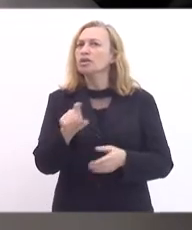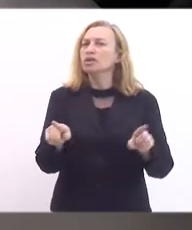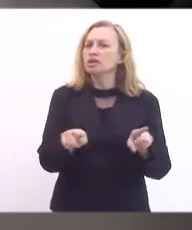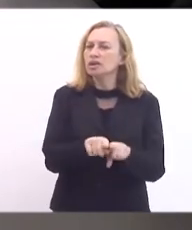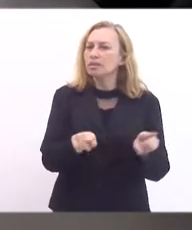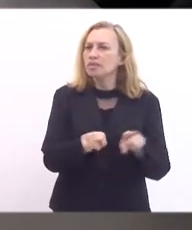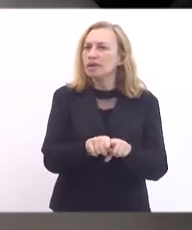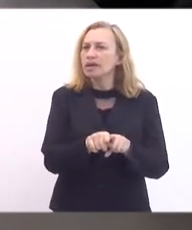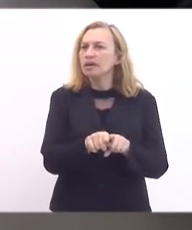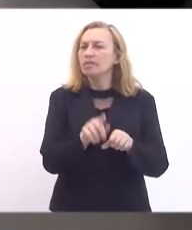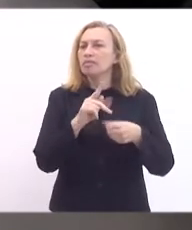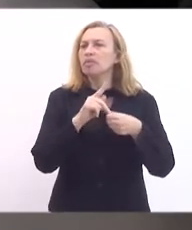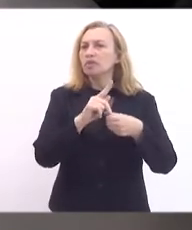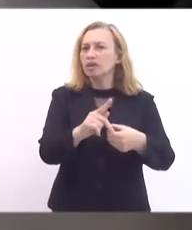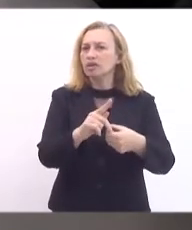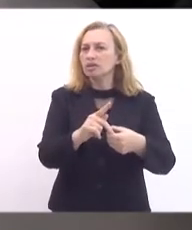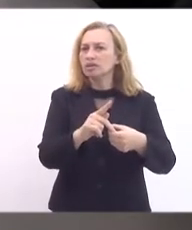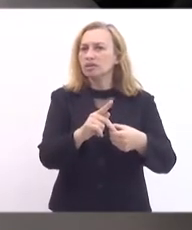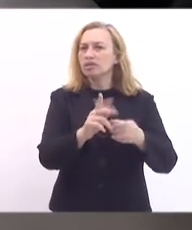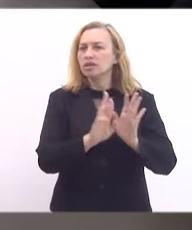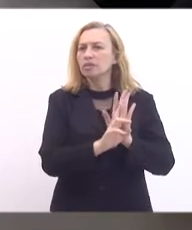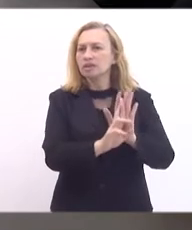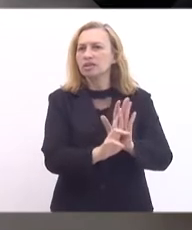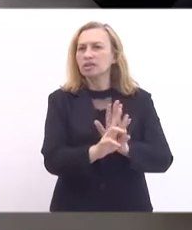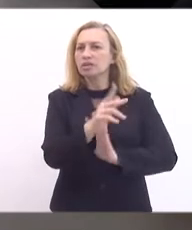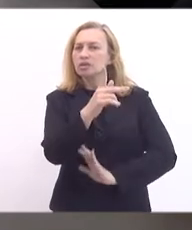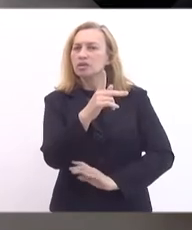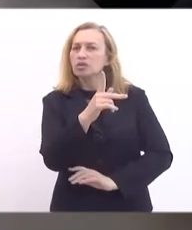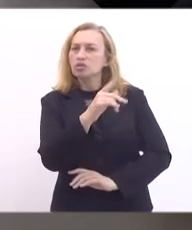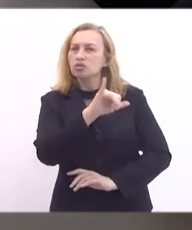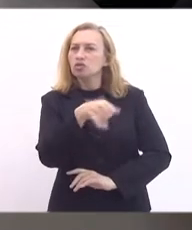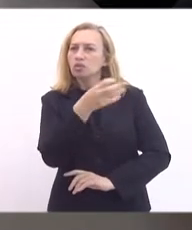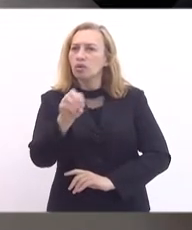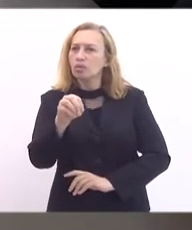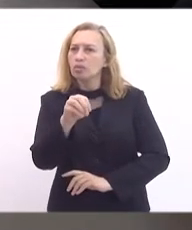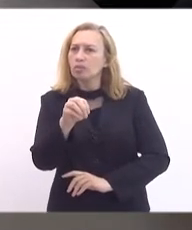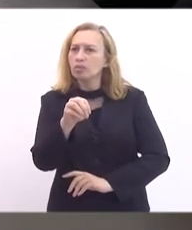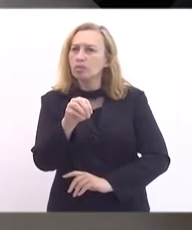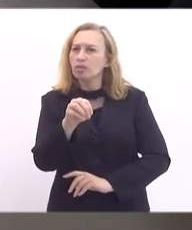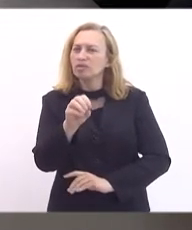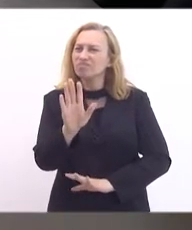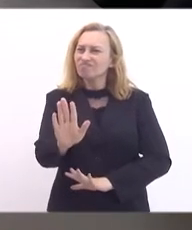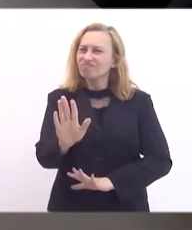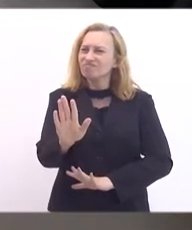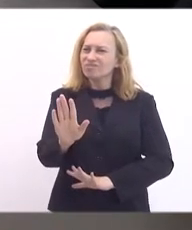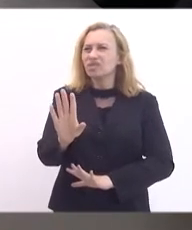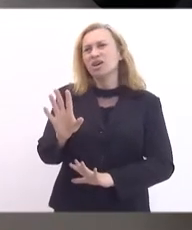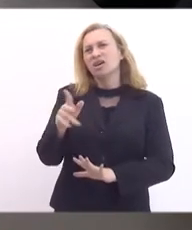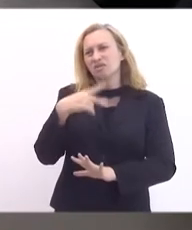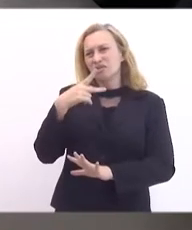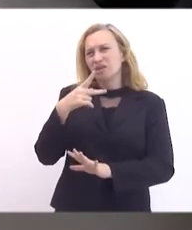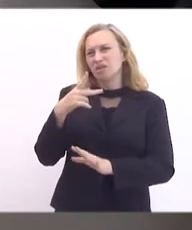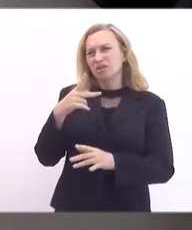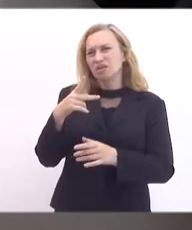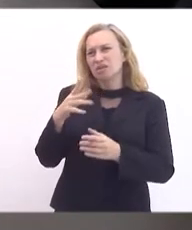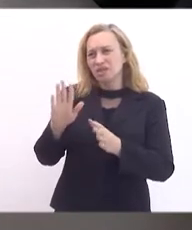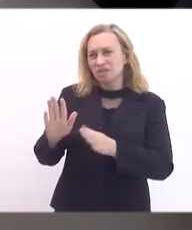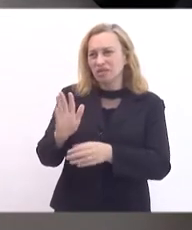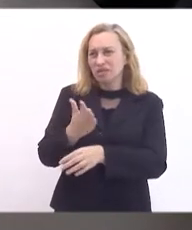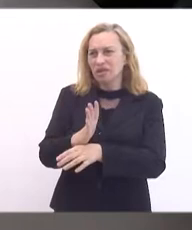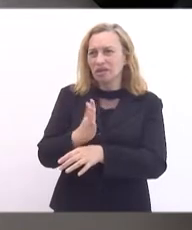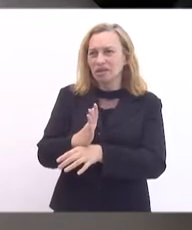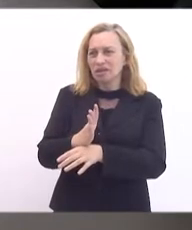cumprimentar A procuradoria na figura do João Paulo Melo assessoria da criação do questão prática e